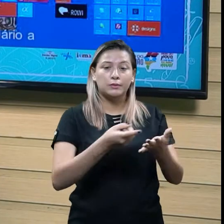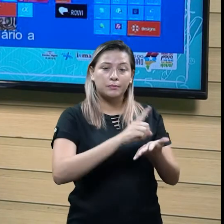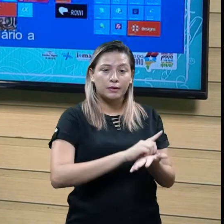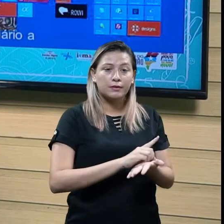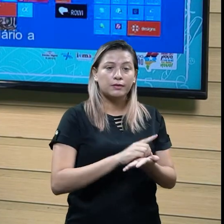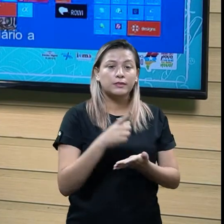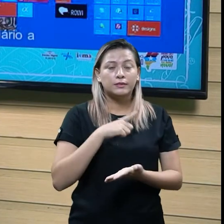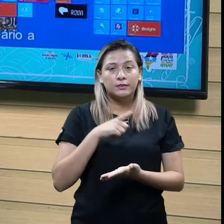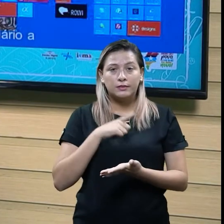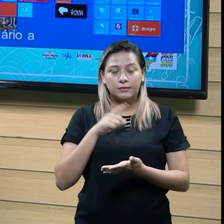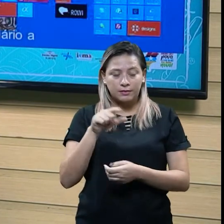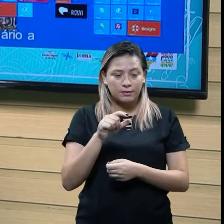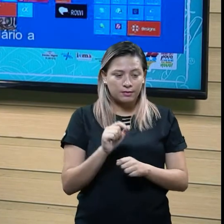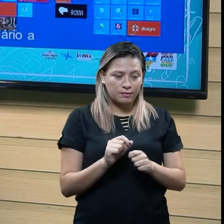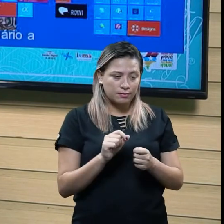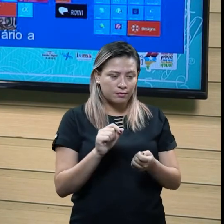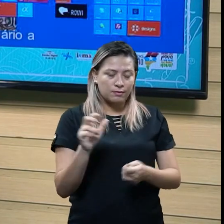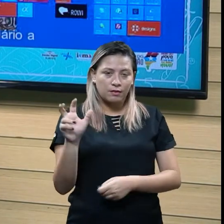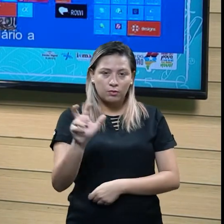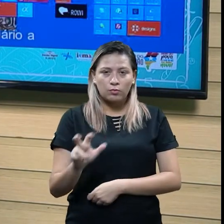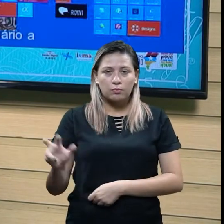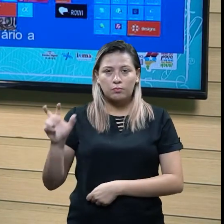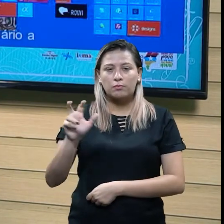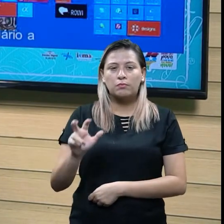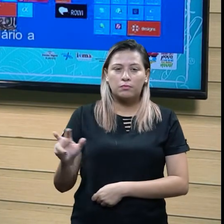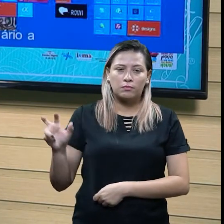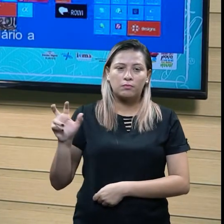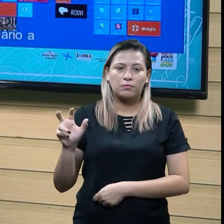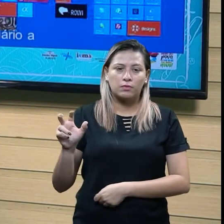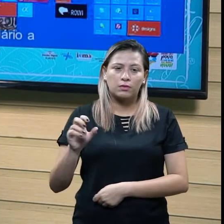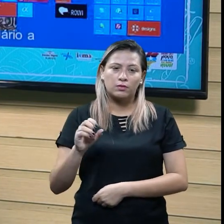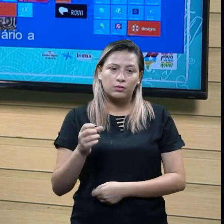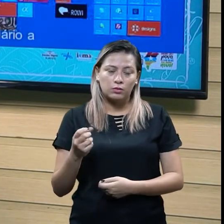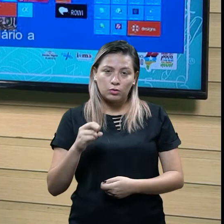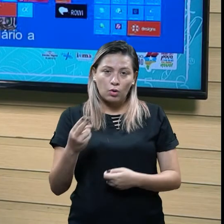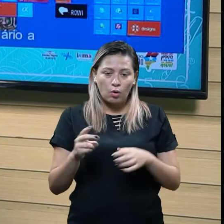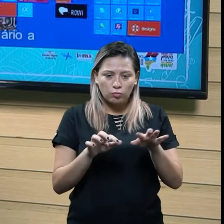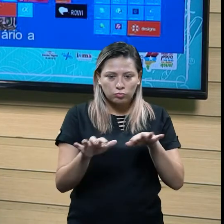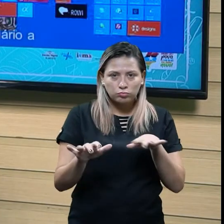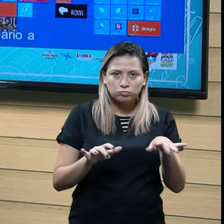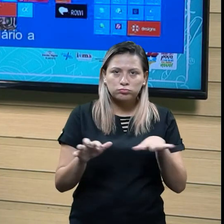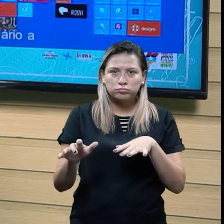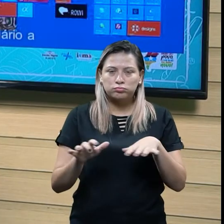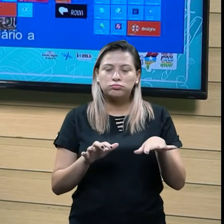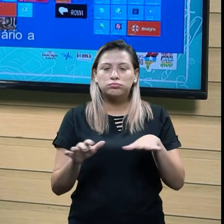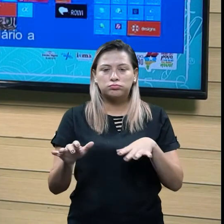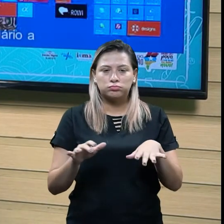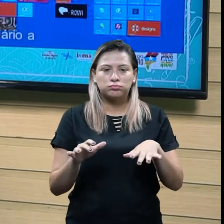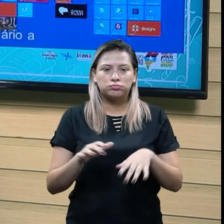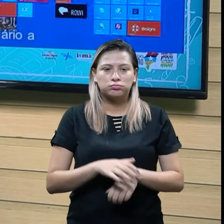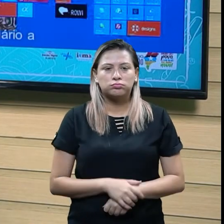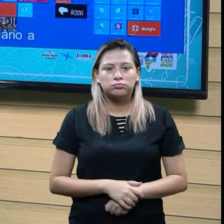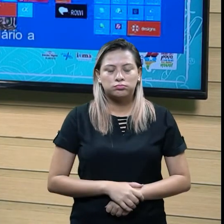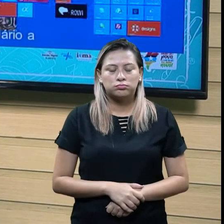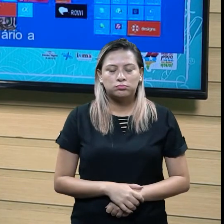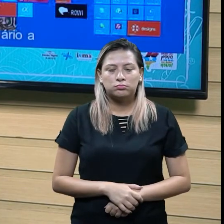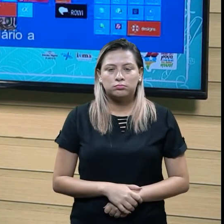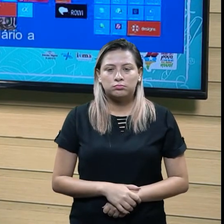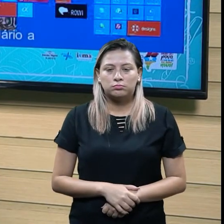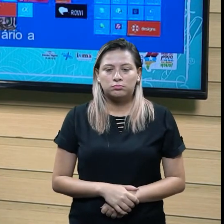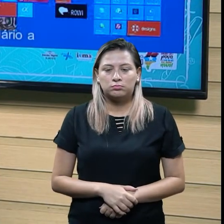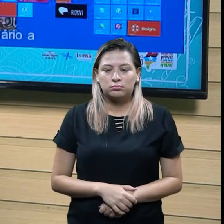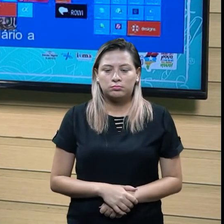iniciar, em que você ia lá com o mouse ou com o teclado mesmo, que você conseguia acessar as informações pelo próprio